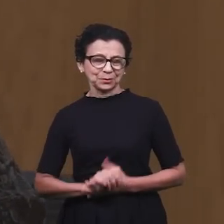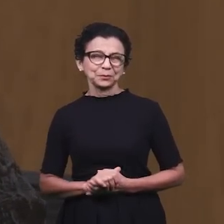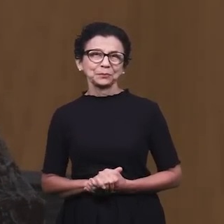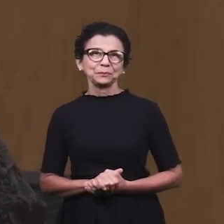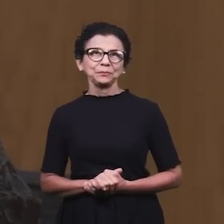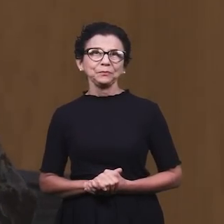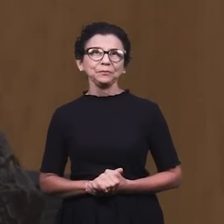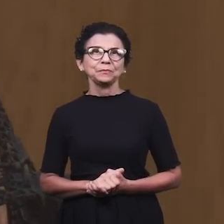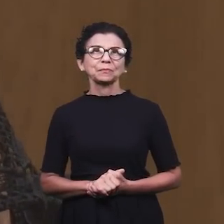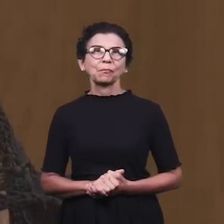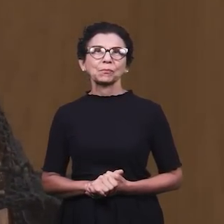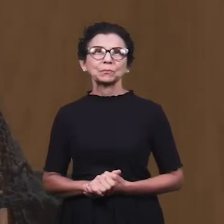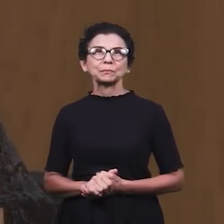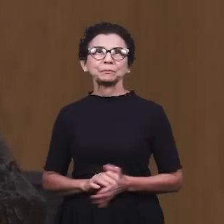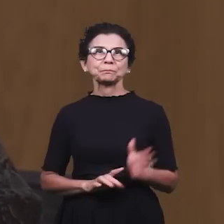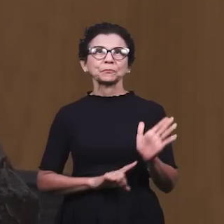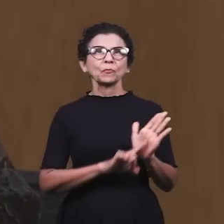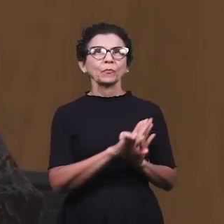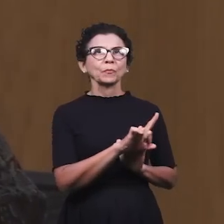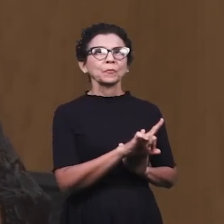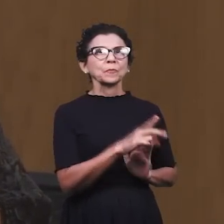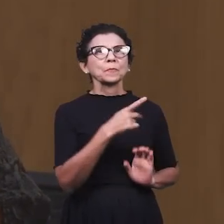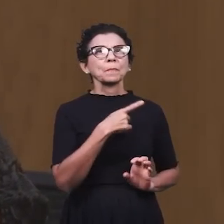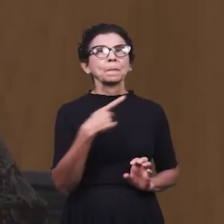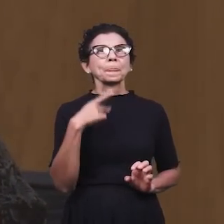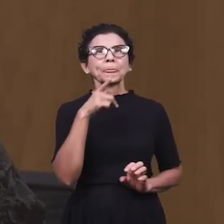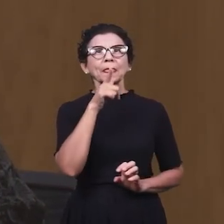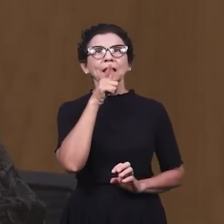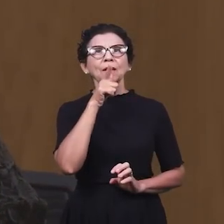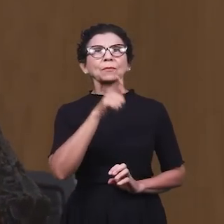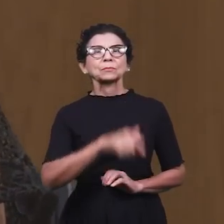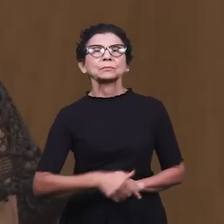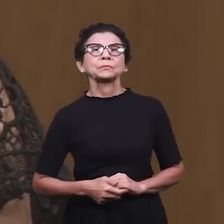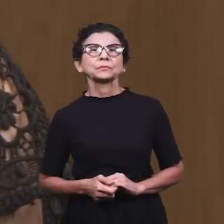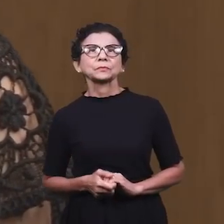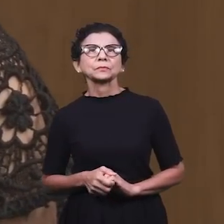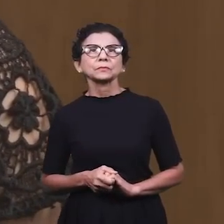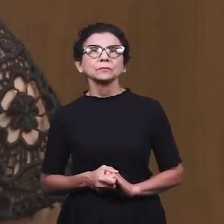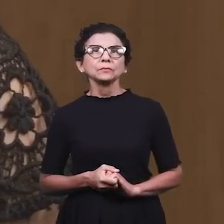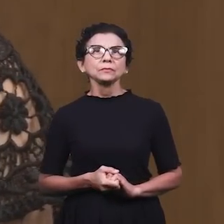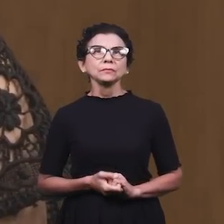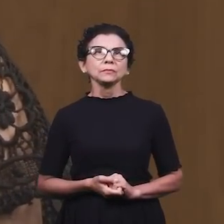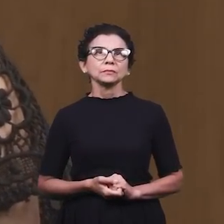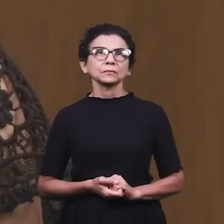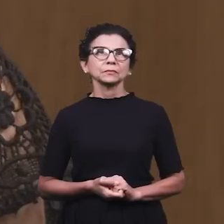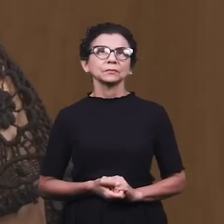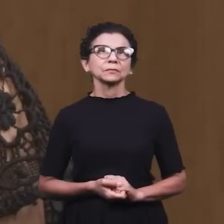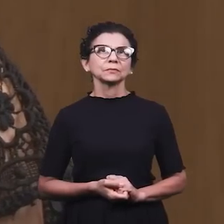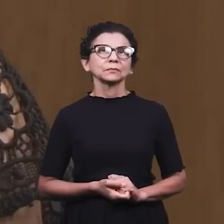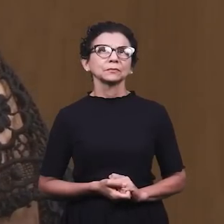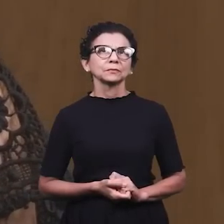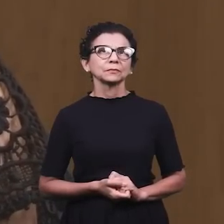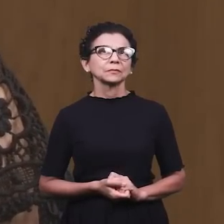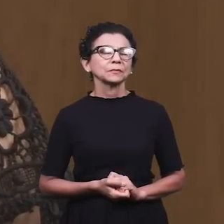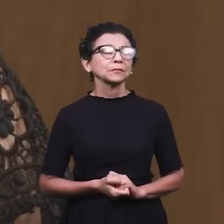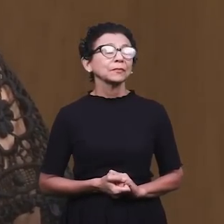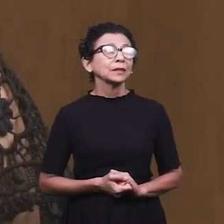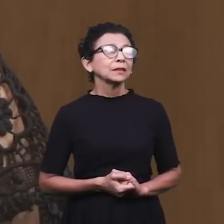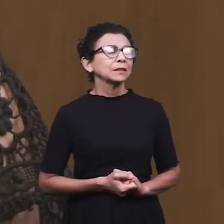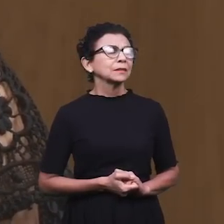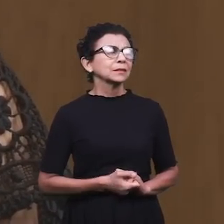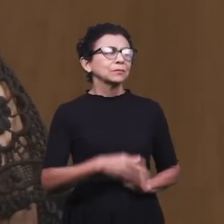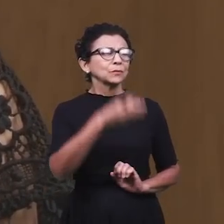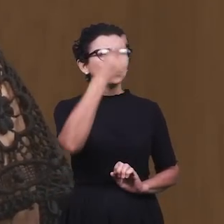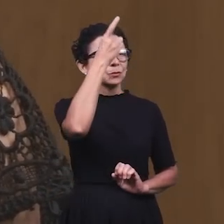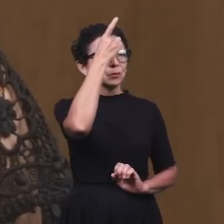tem uma pergunta, mas antes dela fazer a pergunta dela, eu queria fazer uma pergunta, pastor Gilson. Né? Que bênção que é buscar essa experiência com os dons,